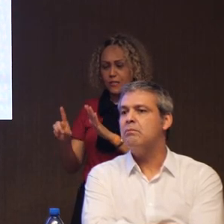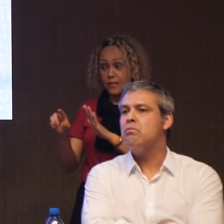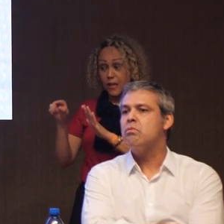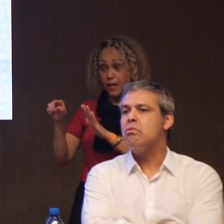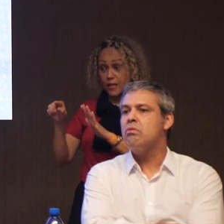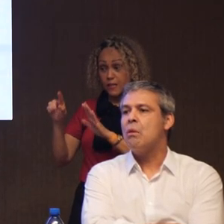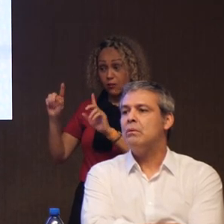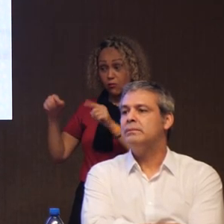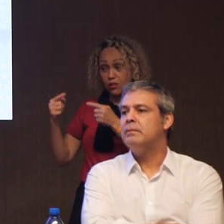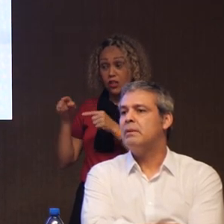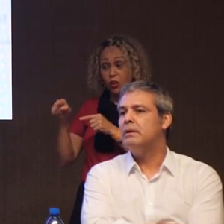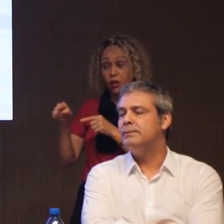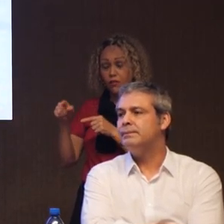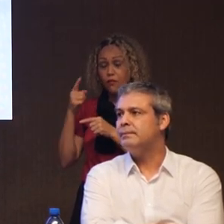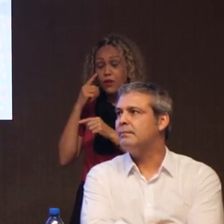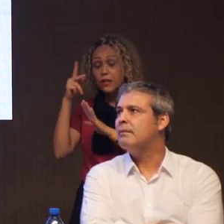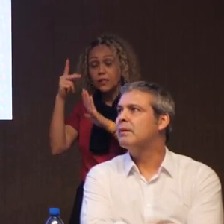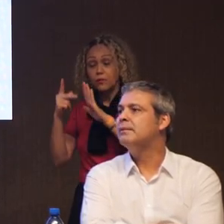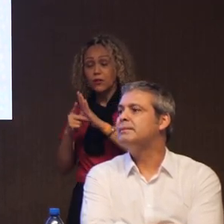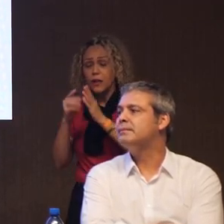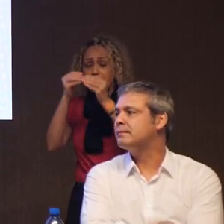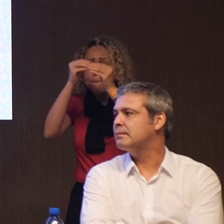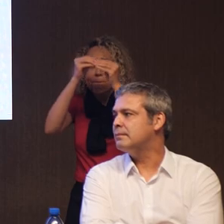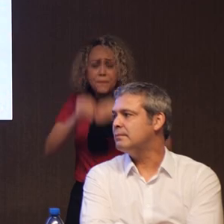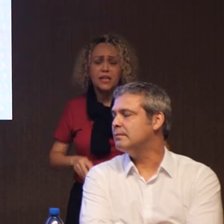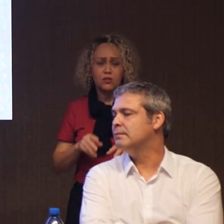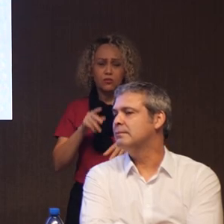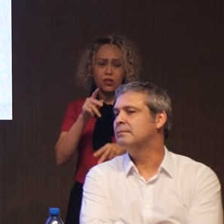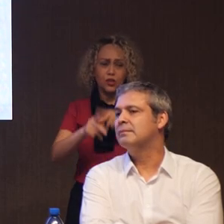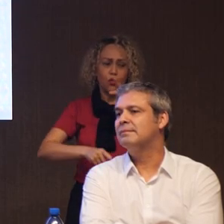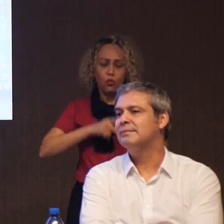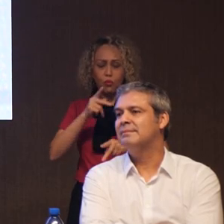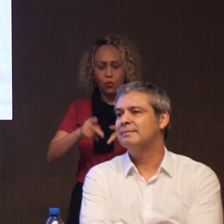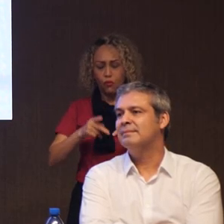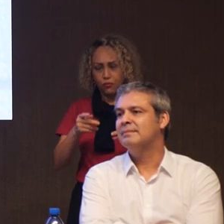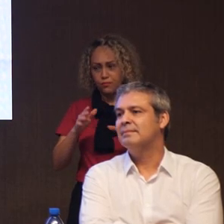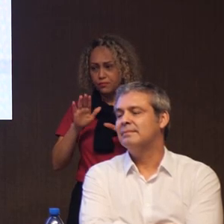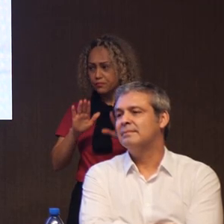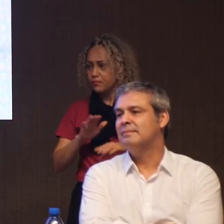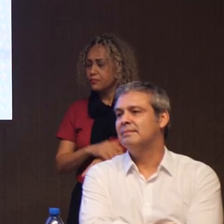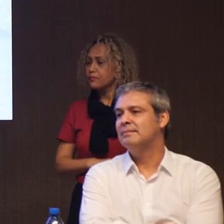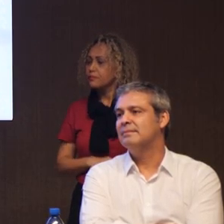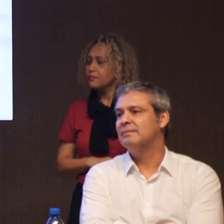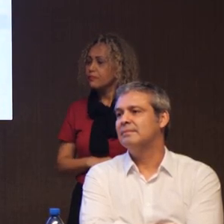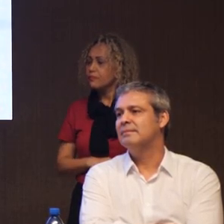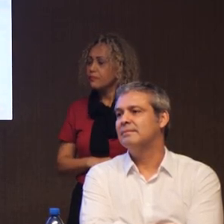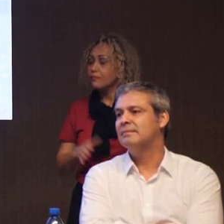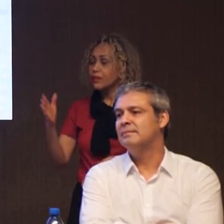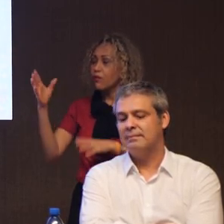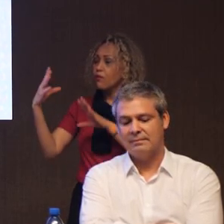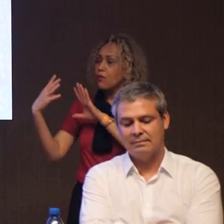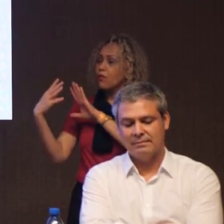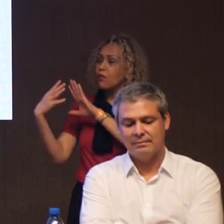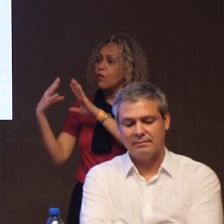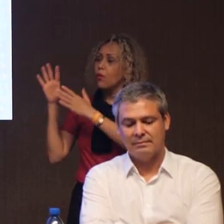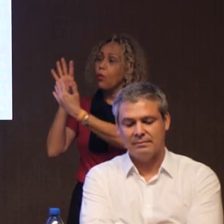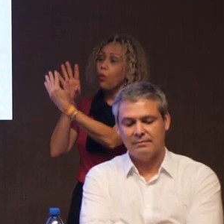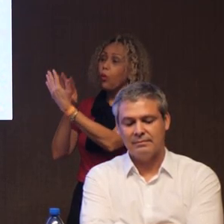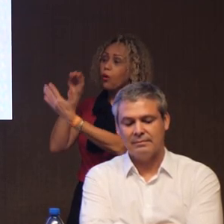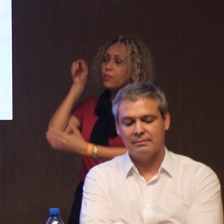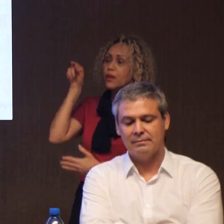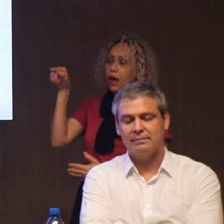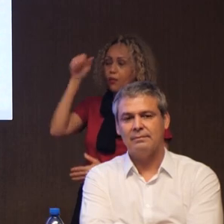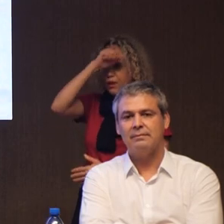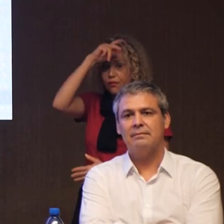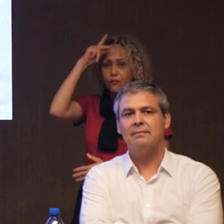programa. Para isso, gente, vou repetir o prefeito aqui, caminhar a cidade, conversar com as